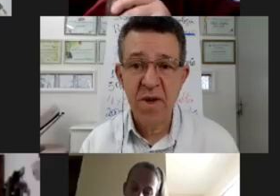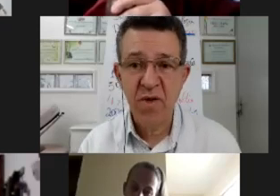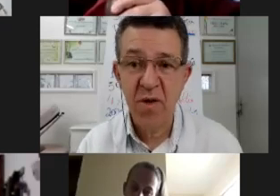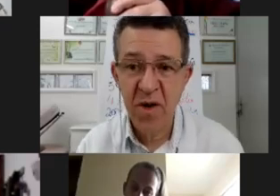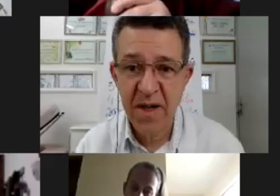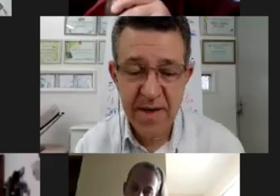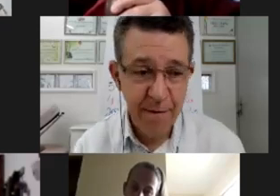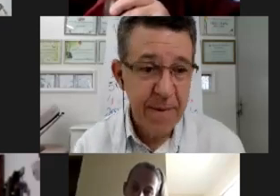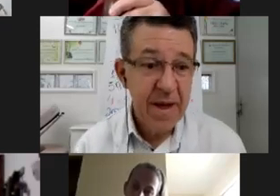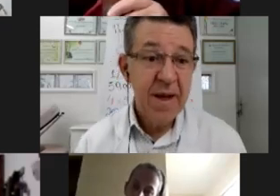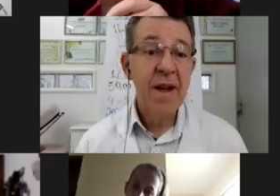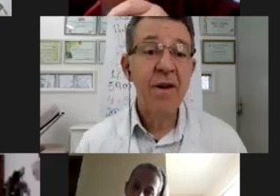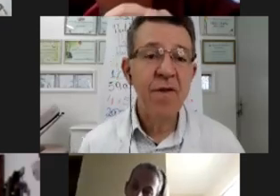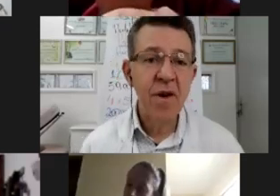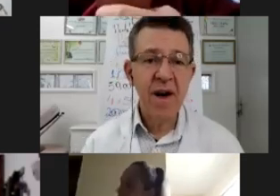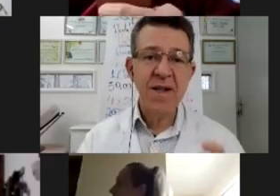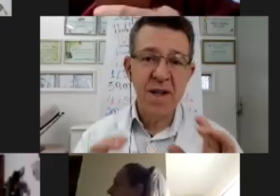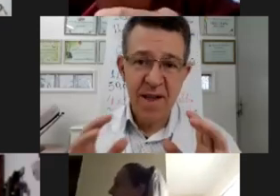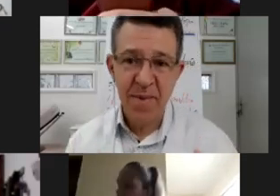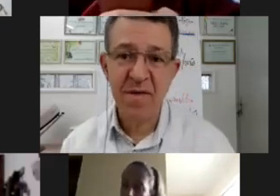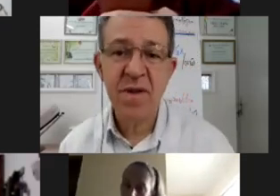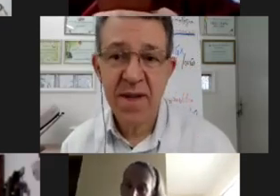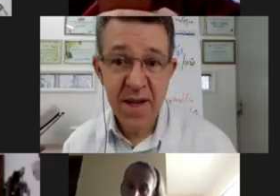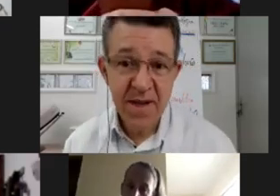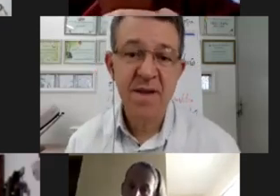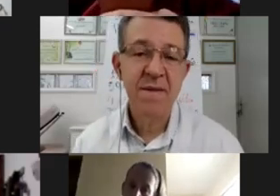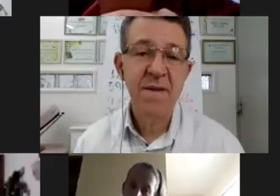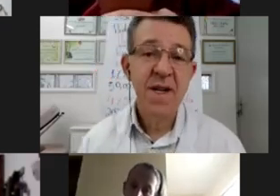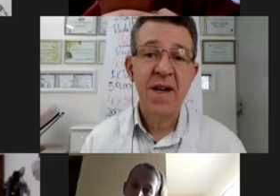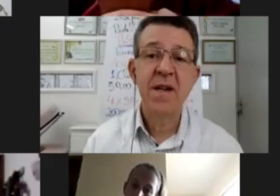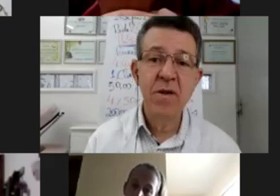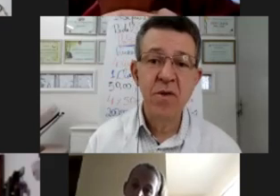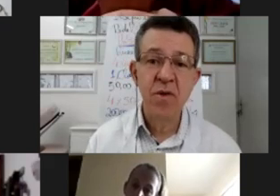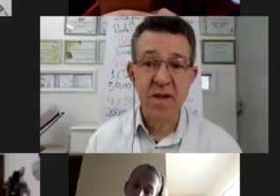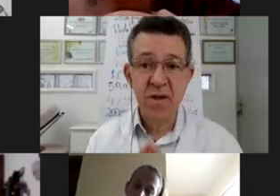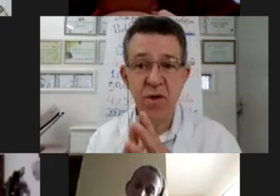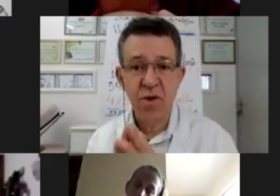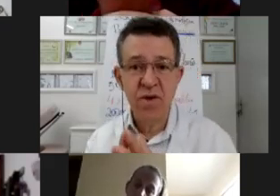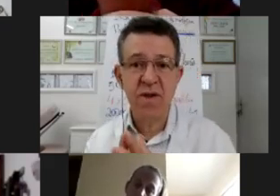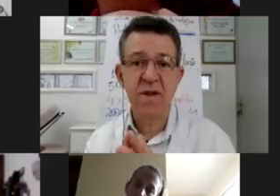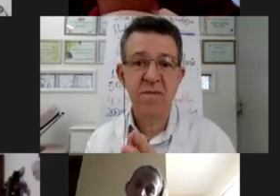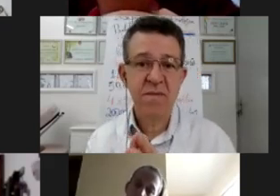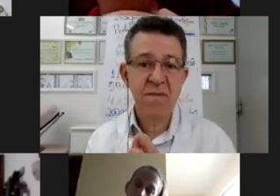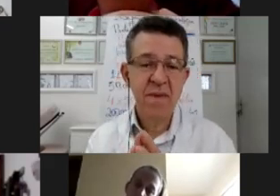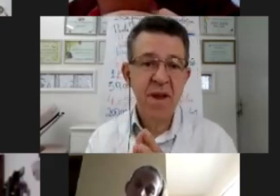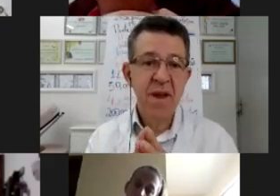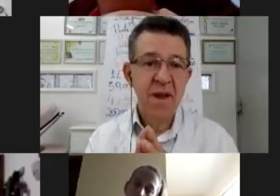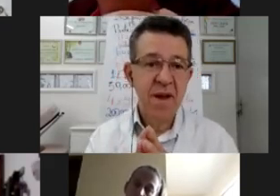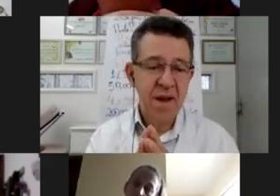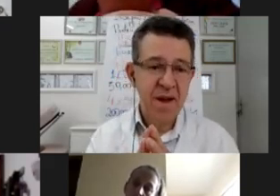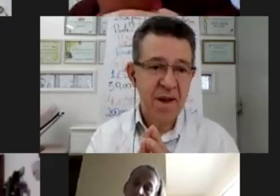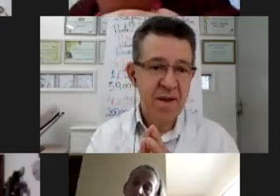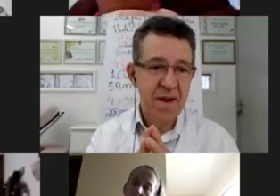pergunta, ótima sua colocação. Então, eu vou adiantar para vocês. Aquilo que o Lucas trouxe...